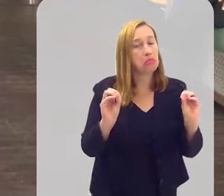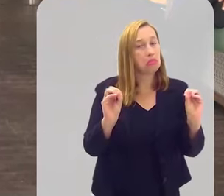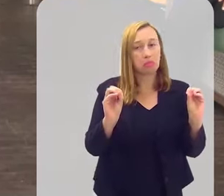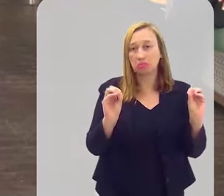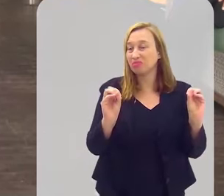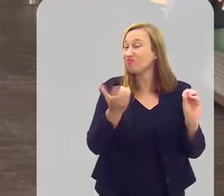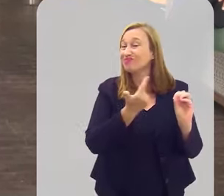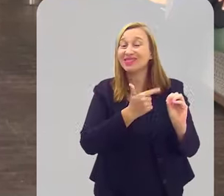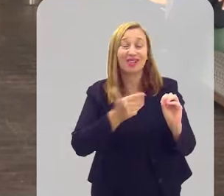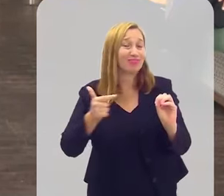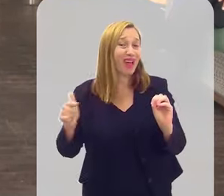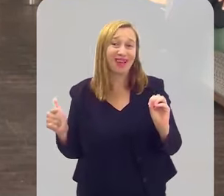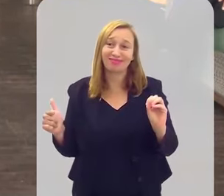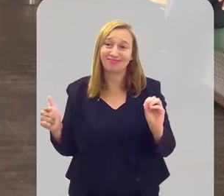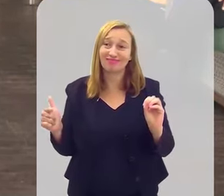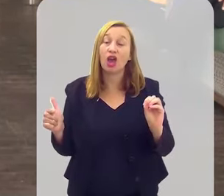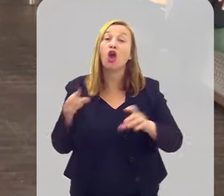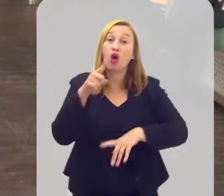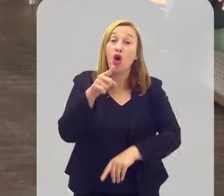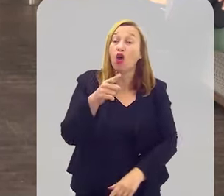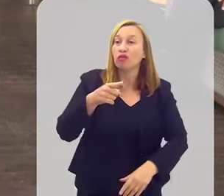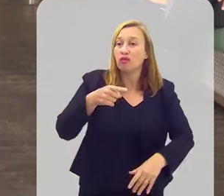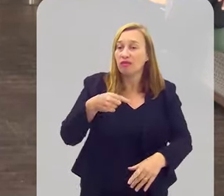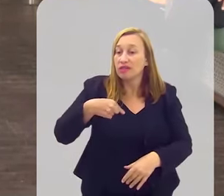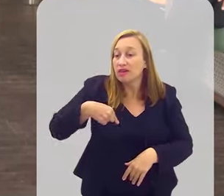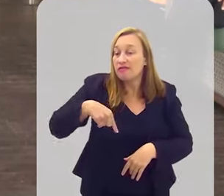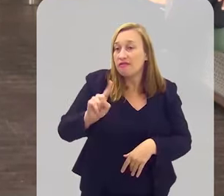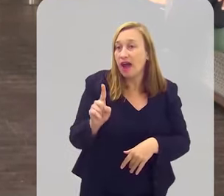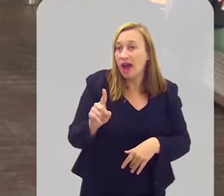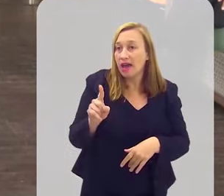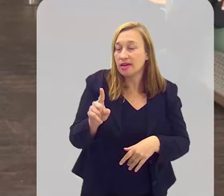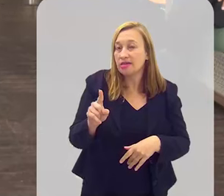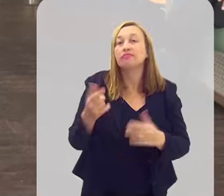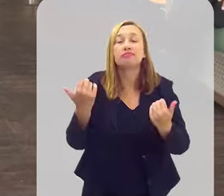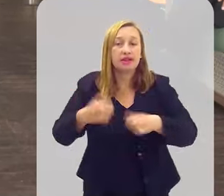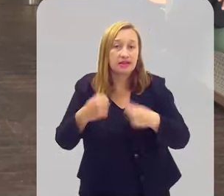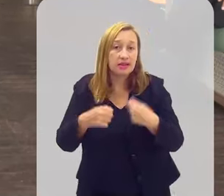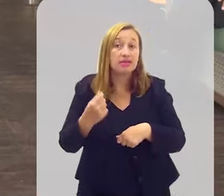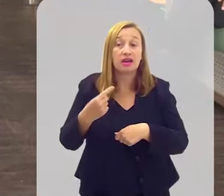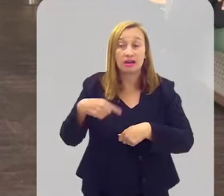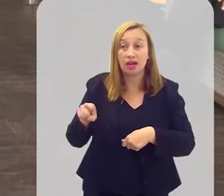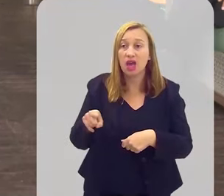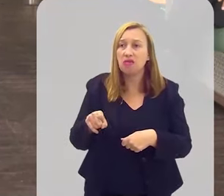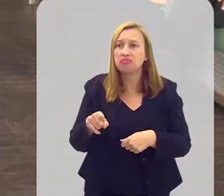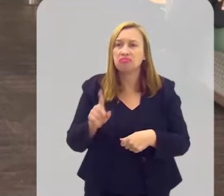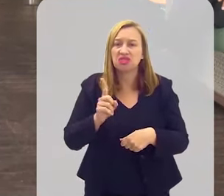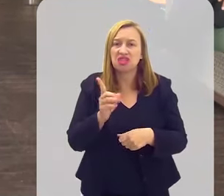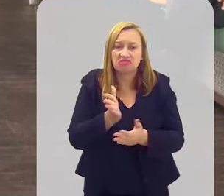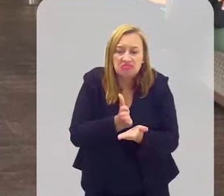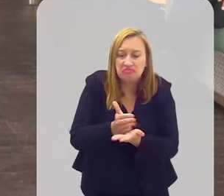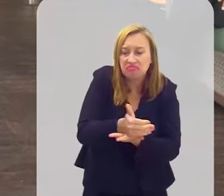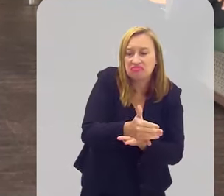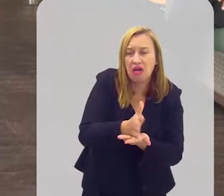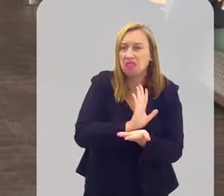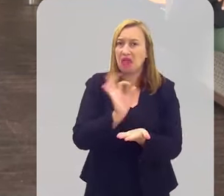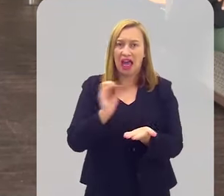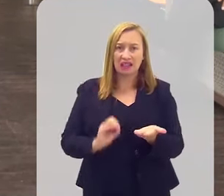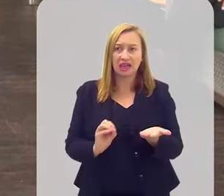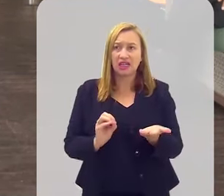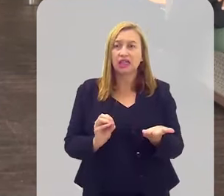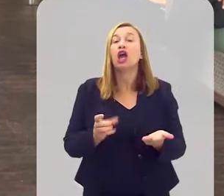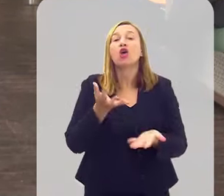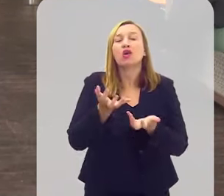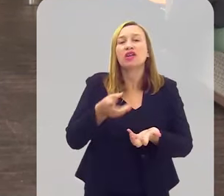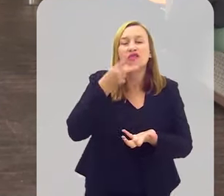tem Pontes não tem túneis você vai para onde vai para onde precisa ir você não corta caminho